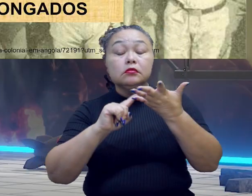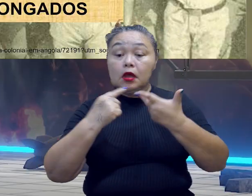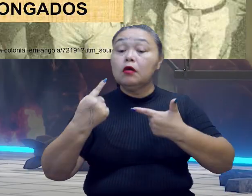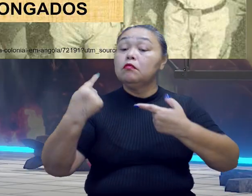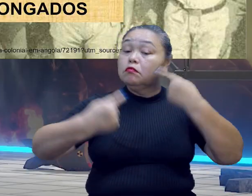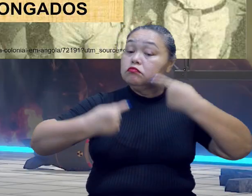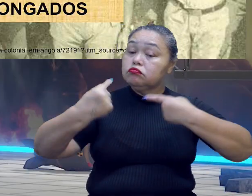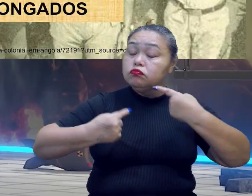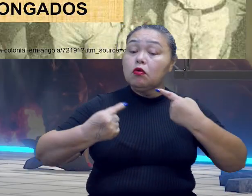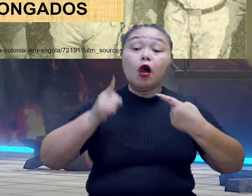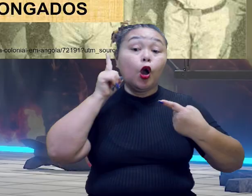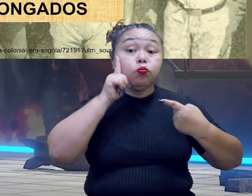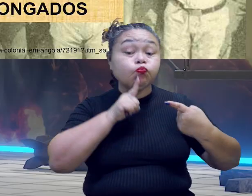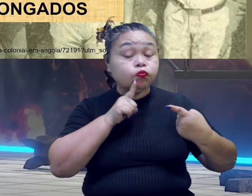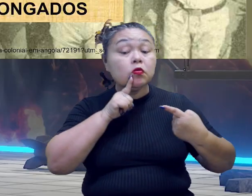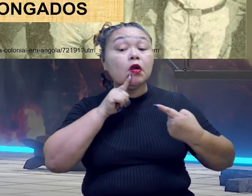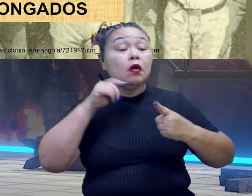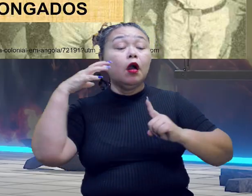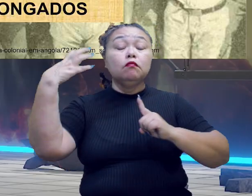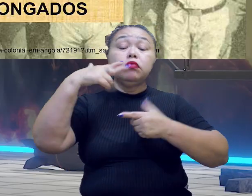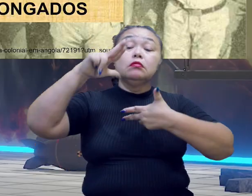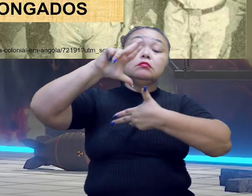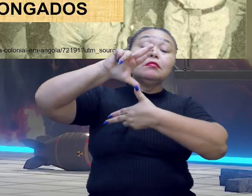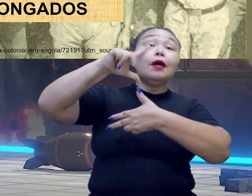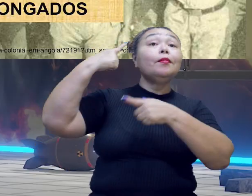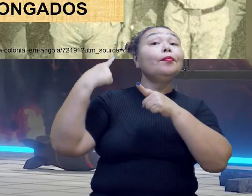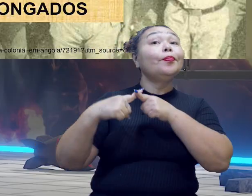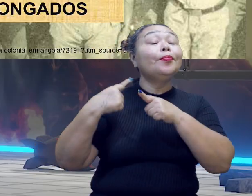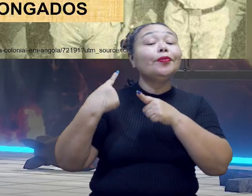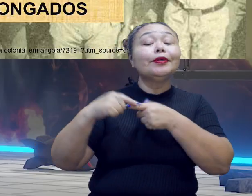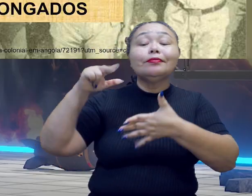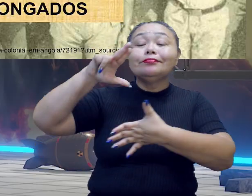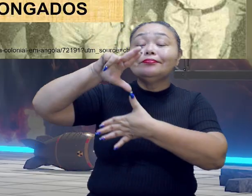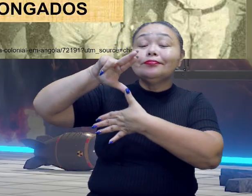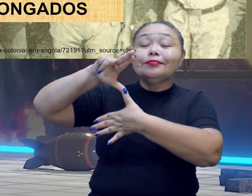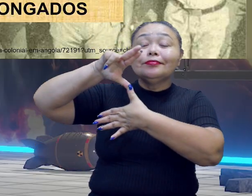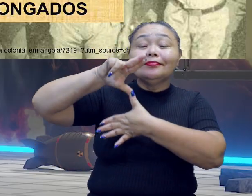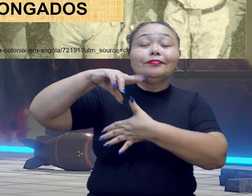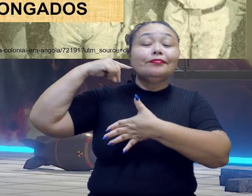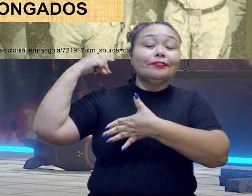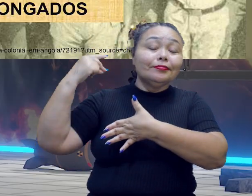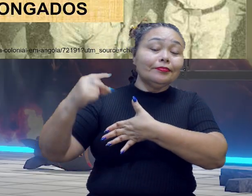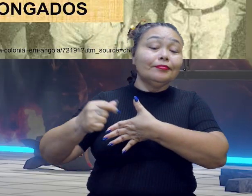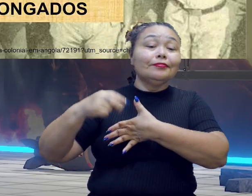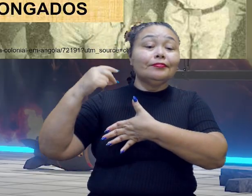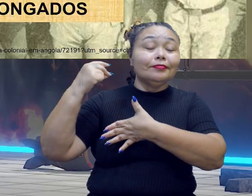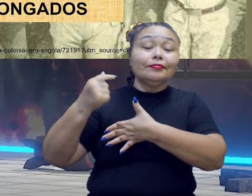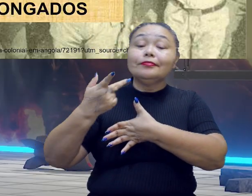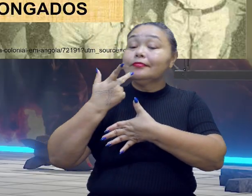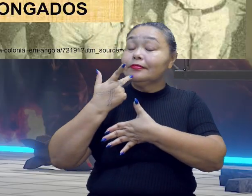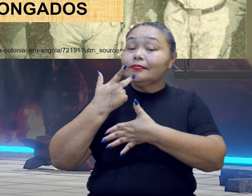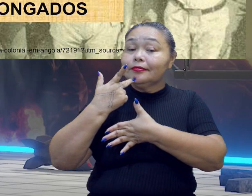política dos Estados Unidos de domínio da América Latina. Por quê? Porque a América Latina, por muito tempo, como